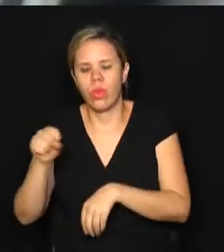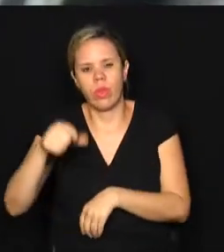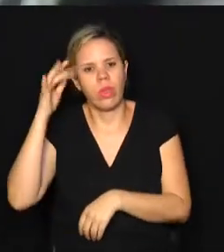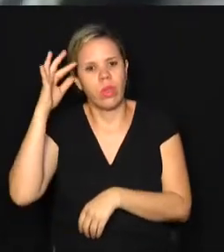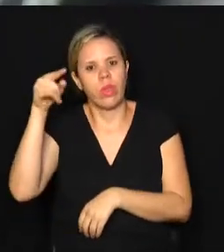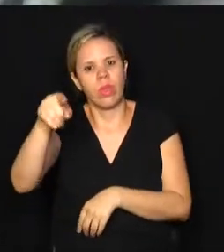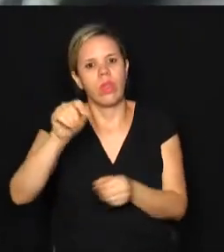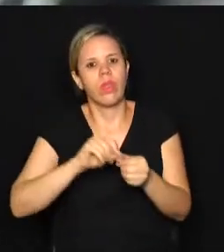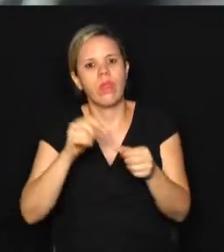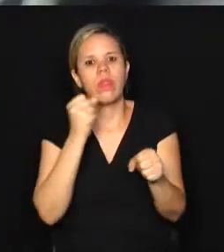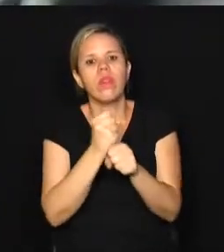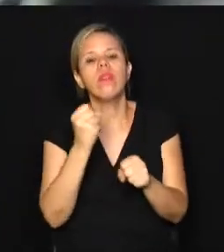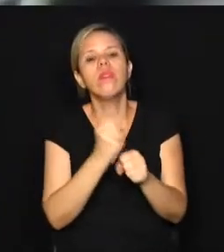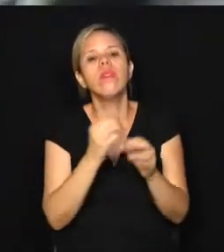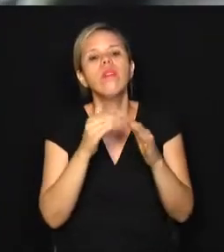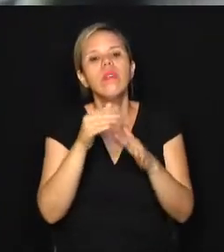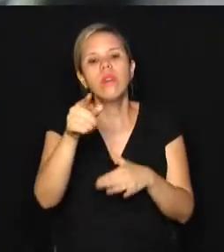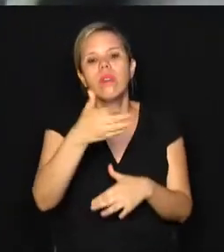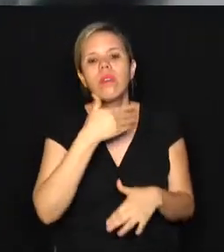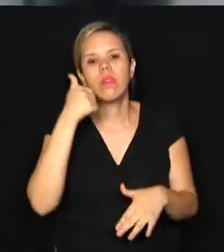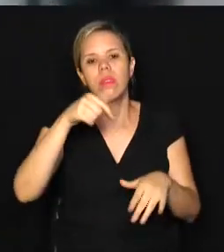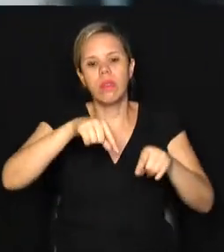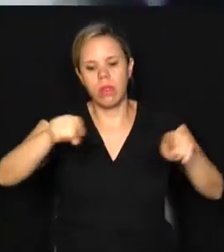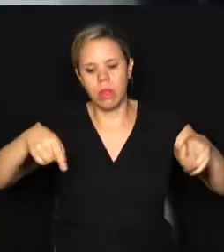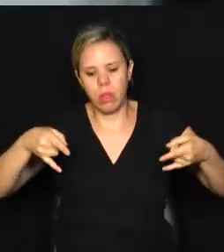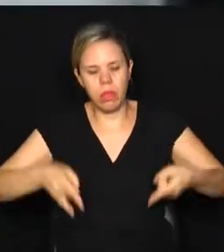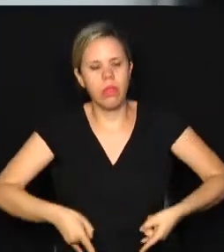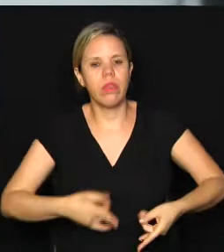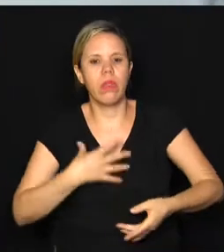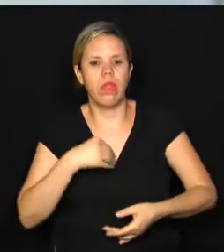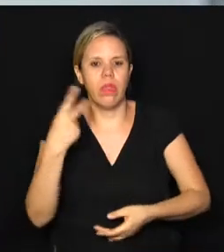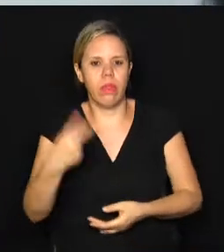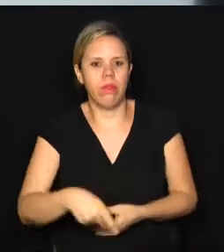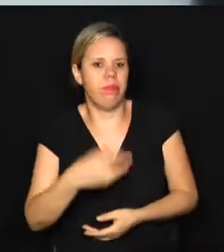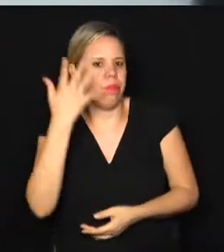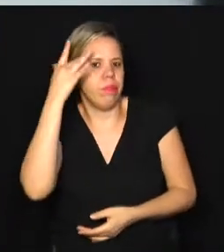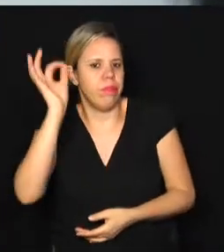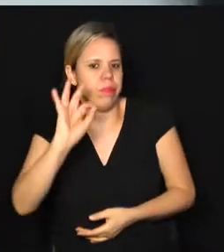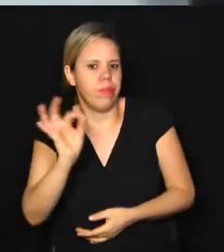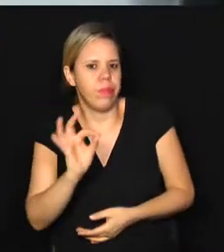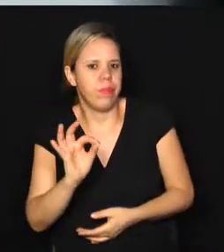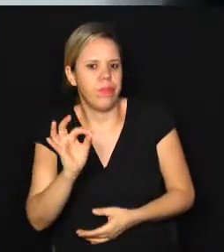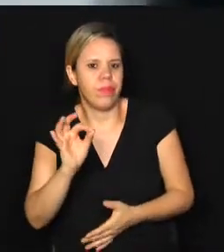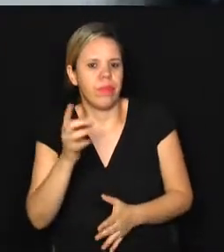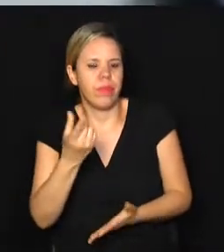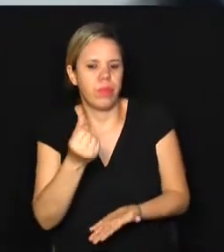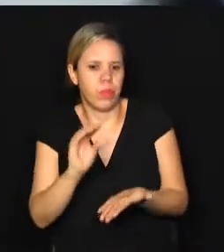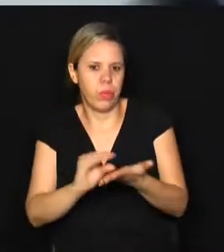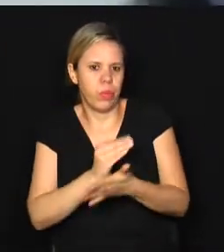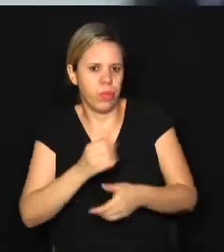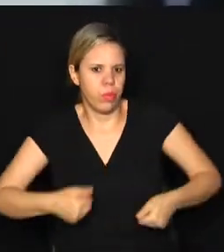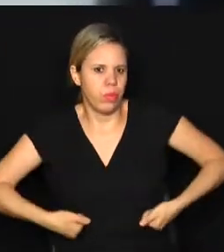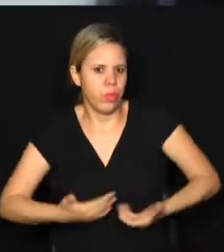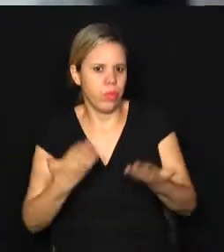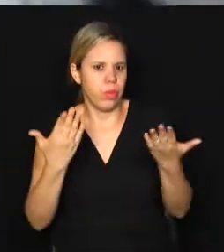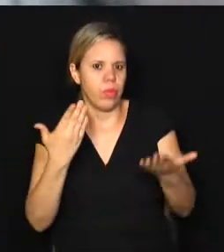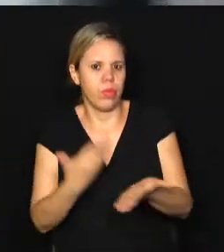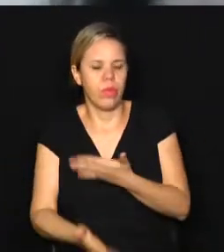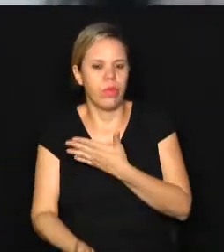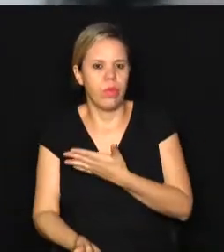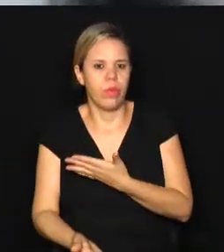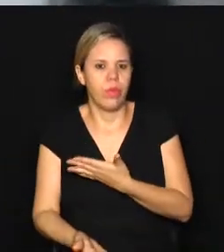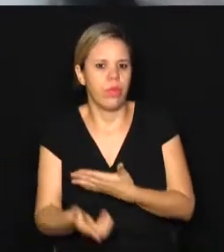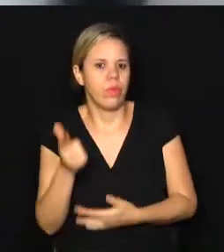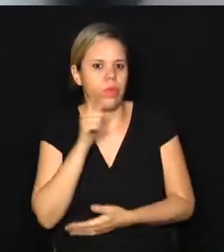uma reforma na sua casa, melhorar o quarto do seu filho, e não tem certeza se vai ser um dinheiro bem gasto, se você vai perder isso, vai